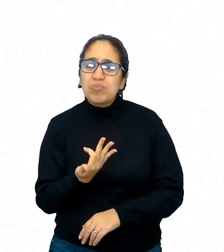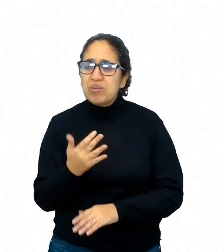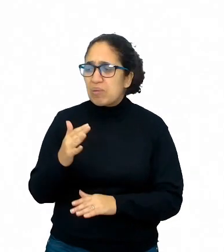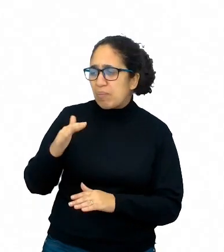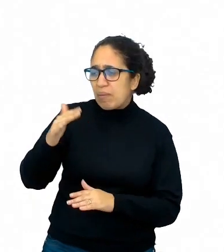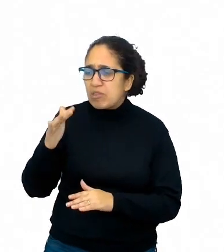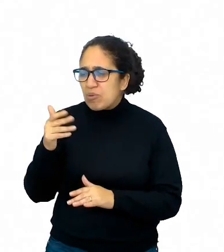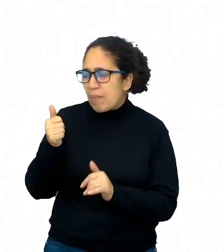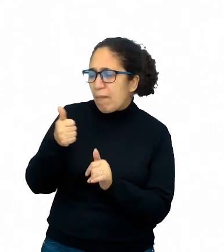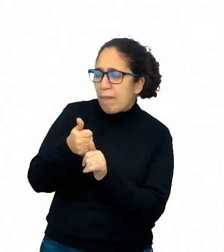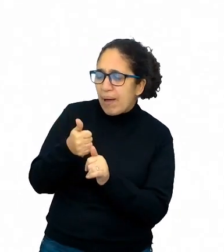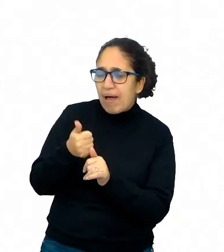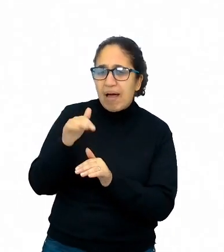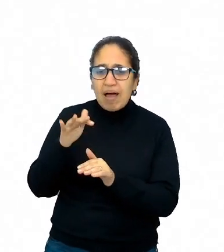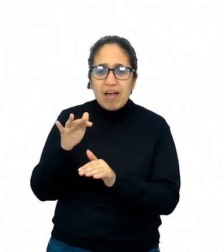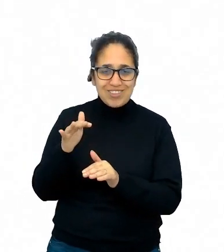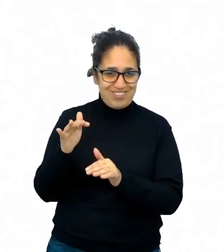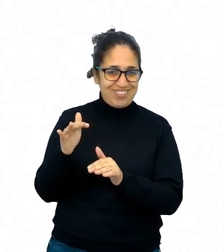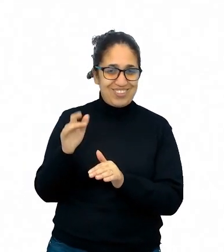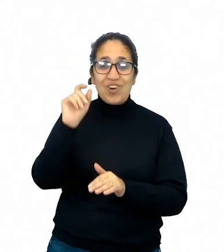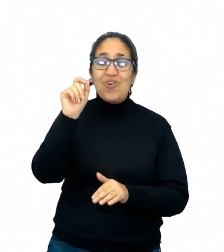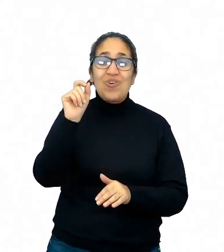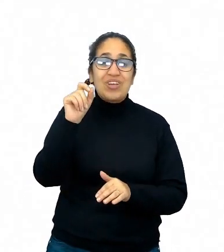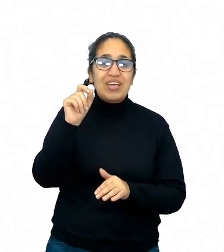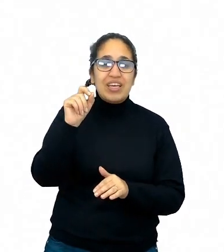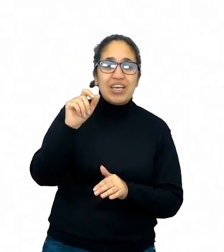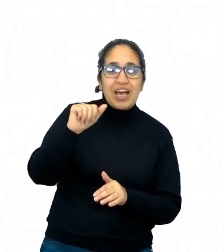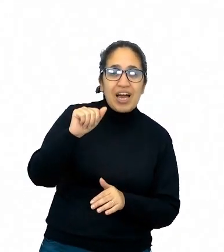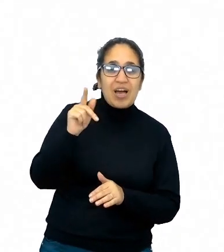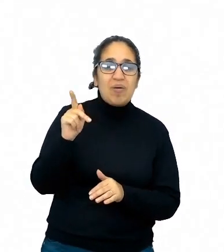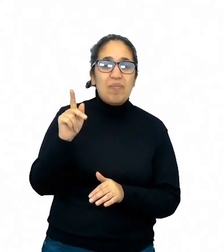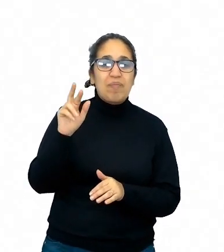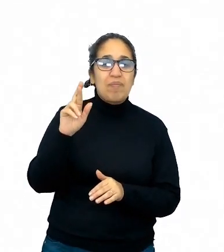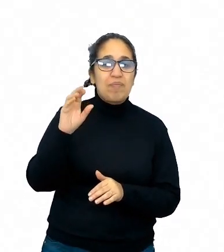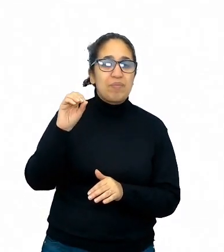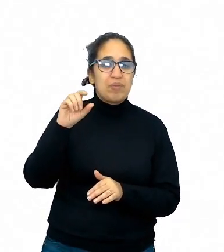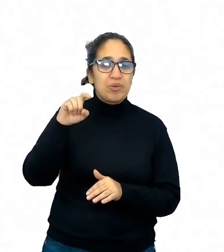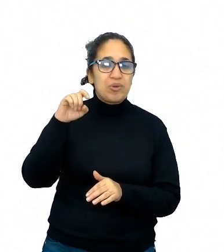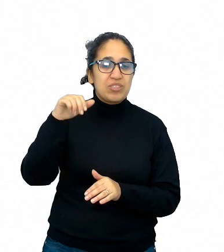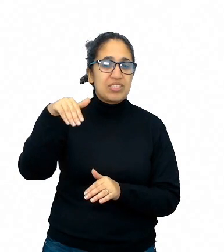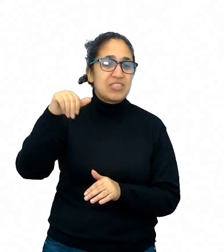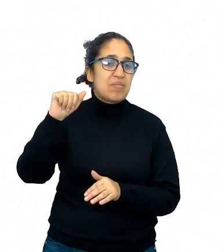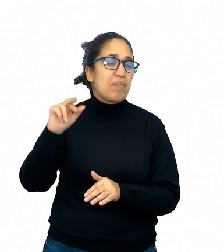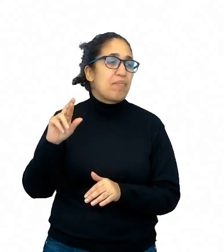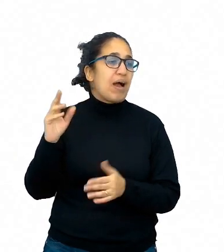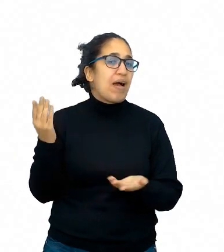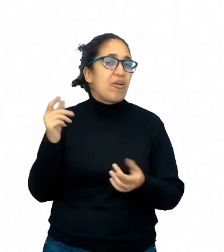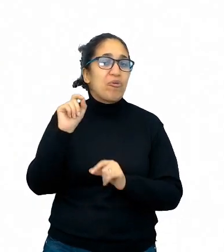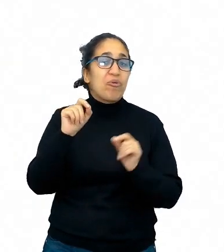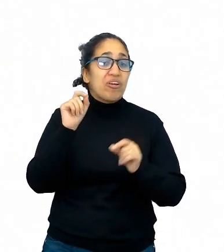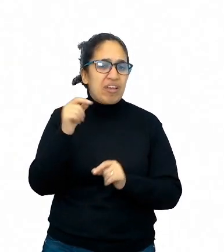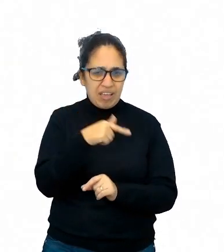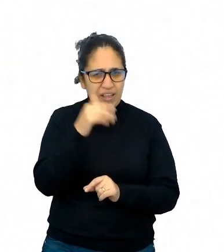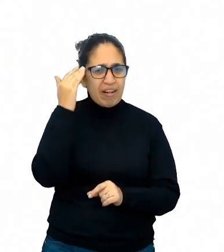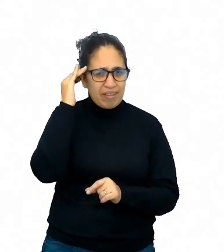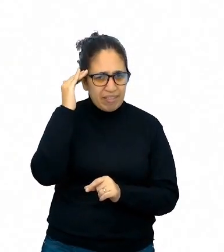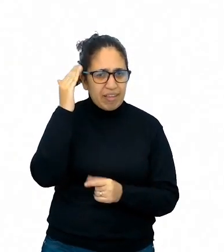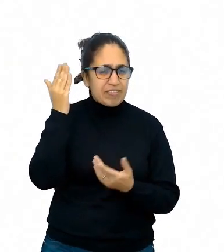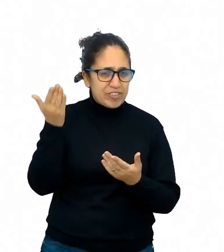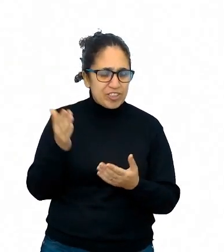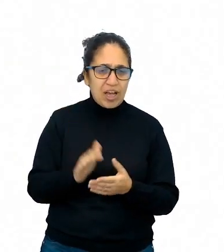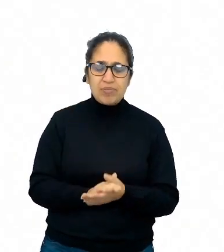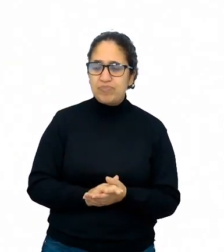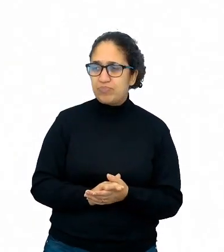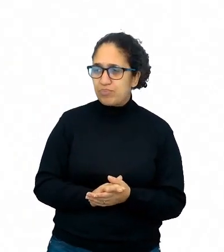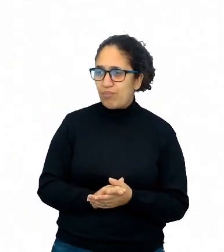que para ele são essas aproximações da matemática? Será que ele consegue entender? Por exemplo, ele vai falar